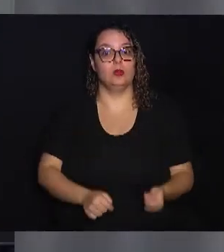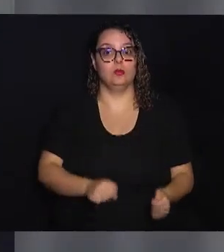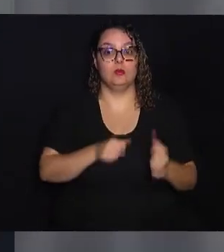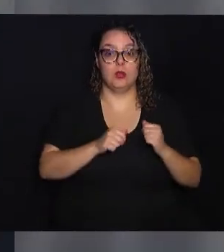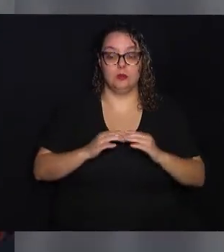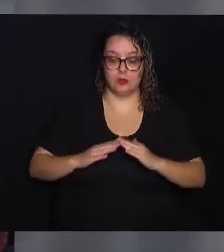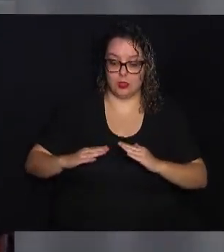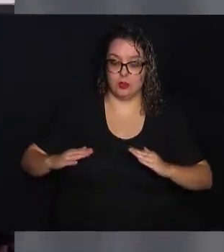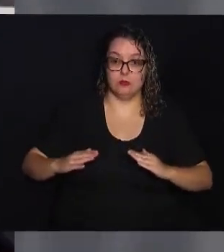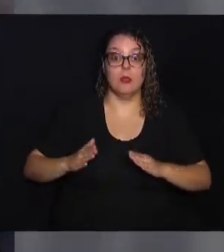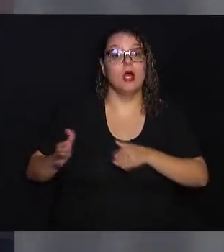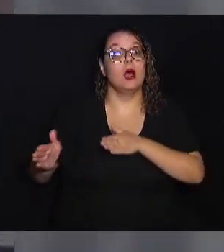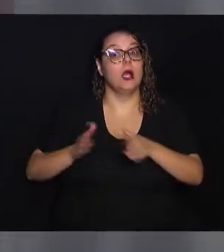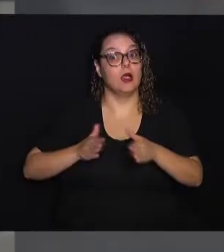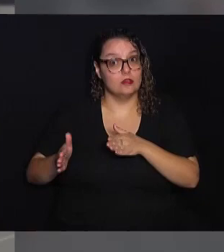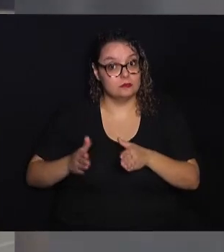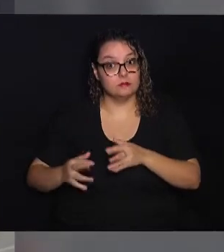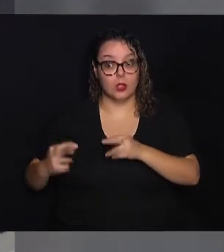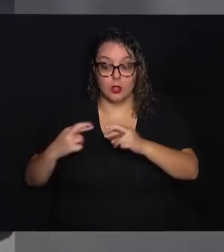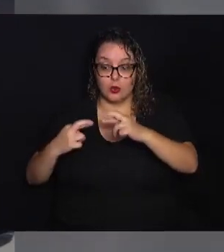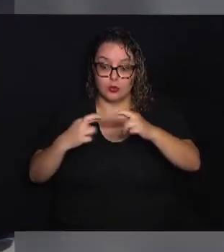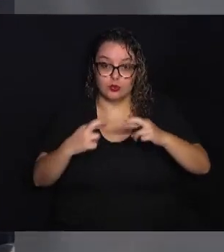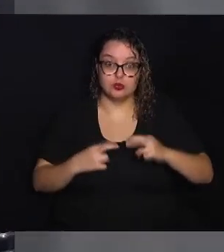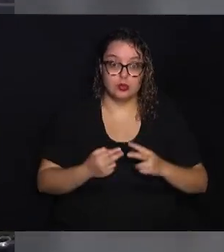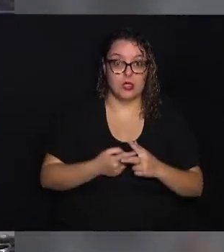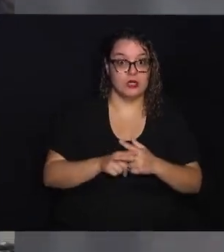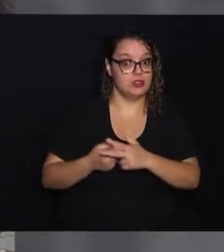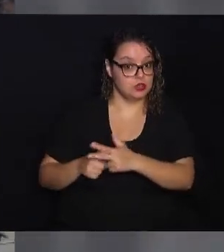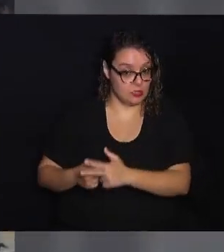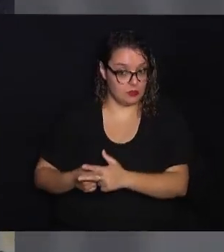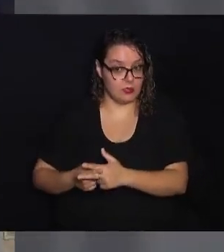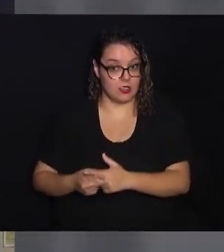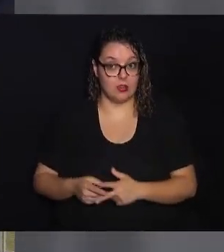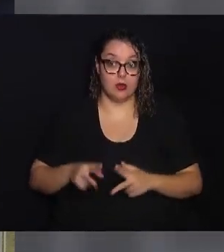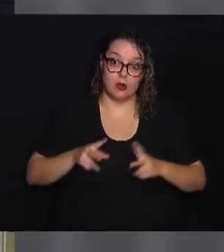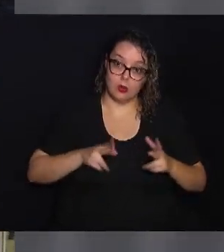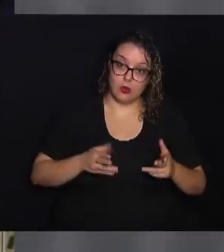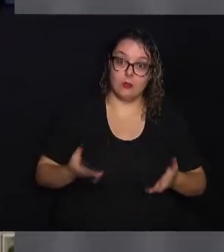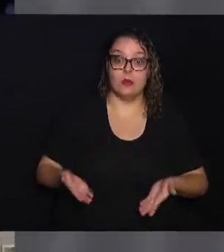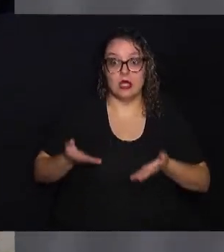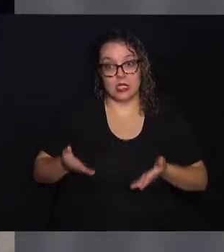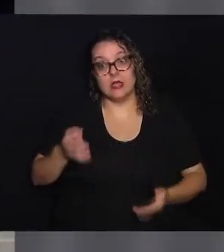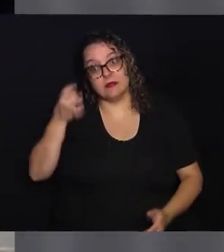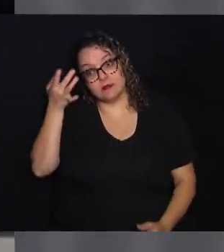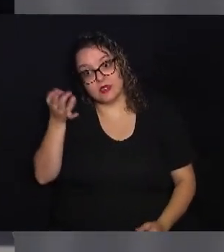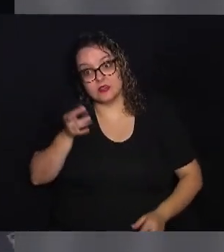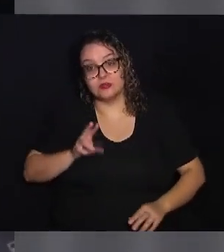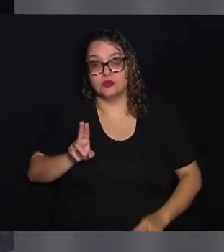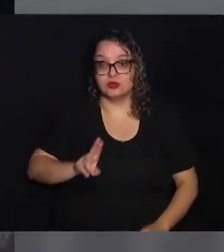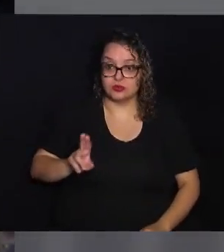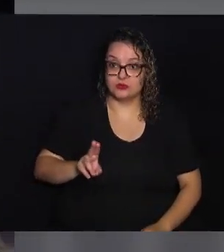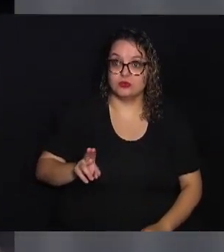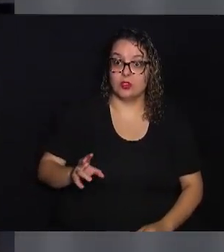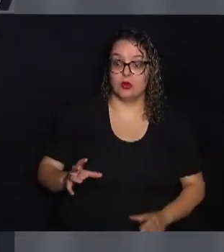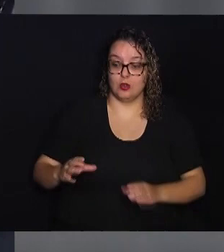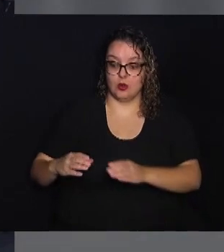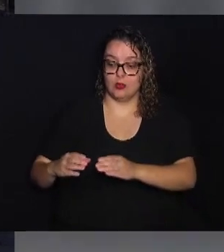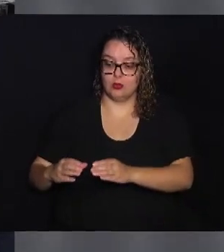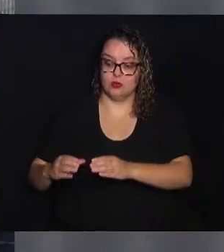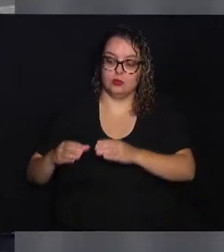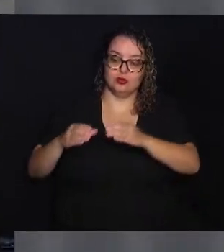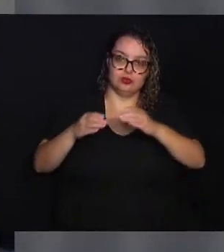traz outro benefício. O telhado permanece acessível para inspeção de reparos. Como são mais leves e fáceis de